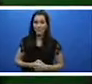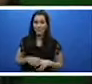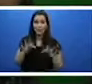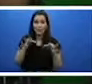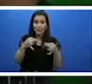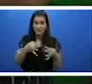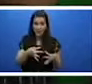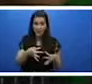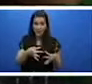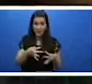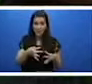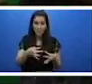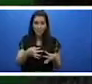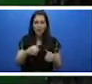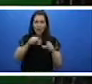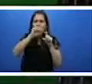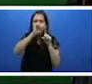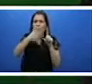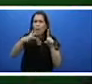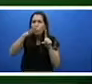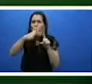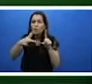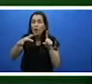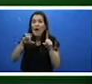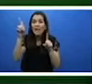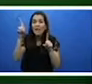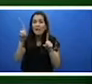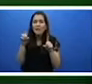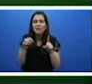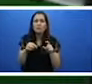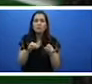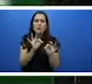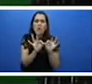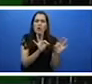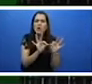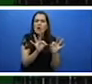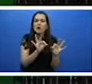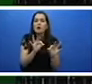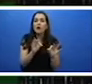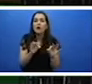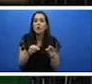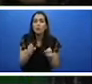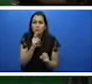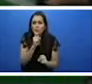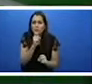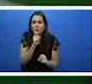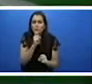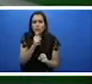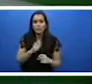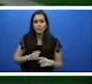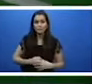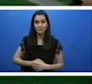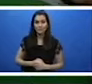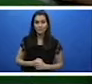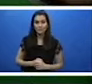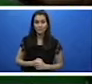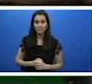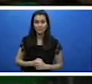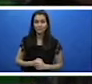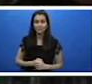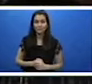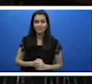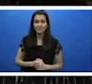outono, esse mamífero começa a se preparar para o inverno. Então, olha as observações. Vamos